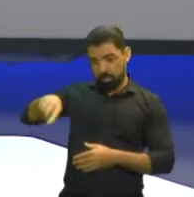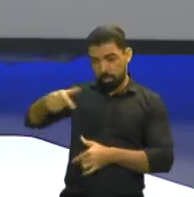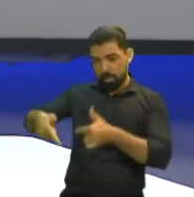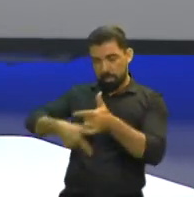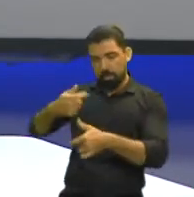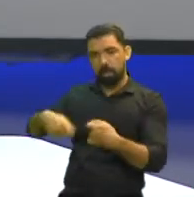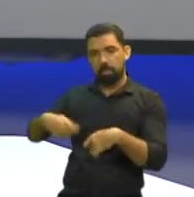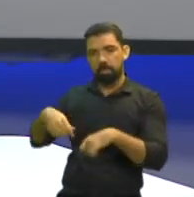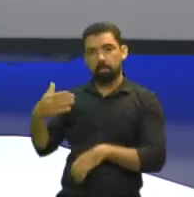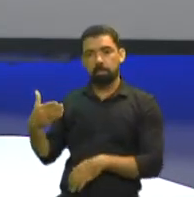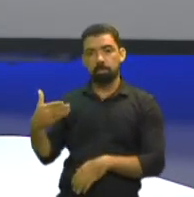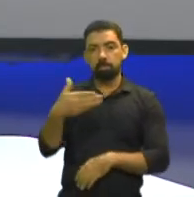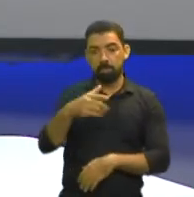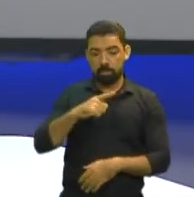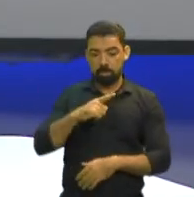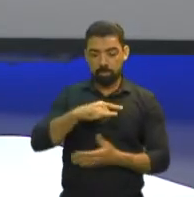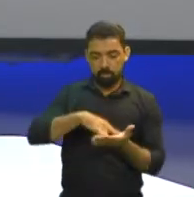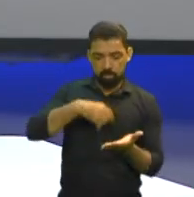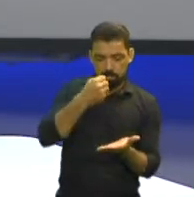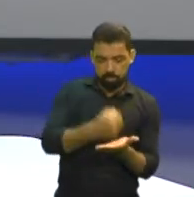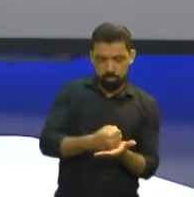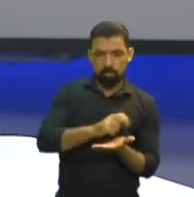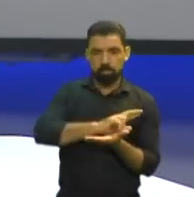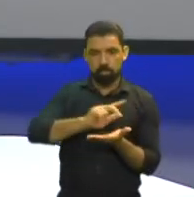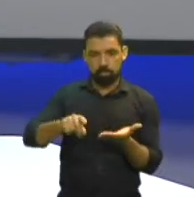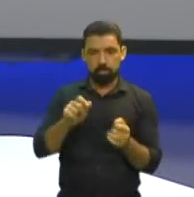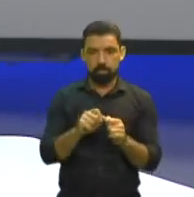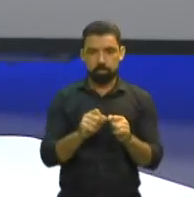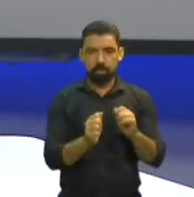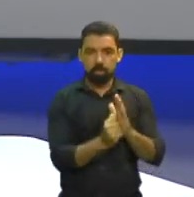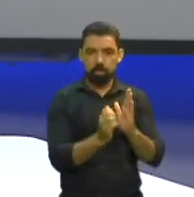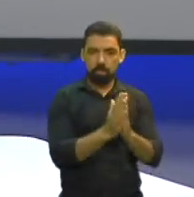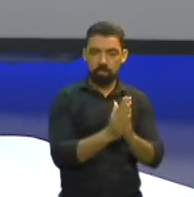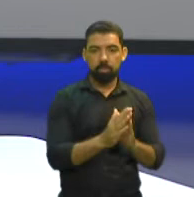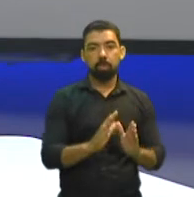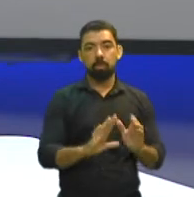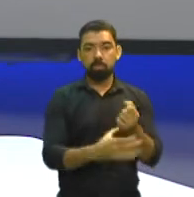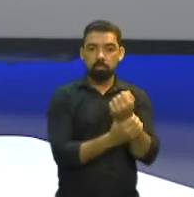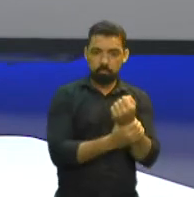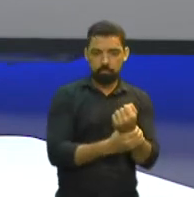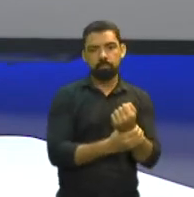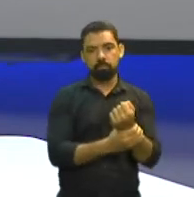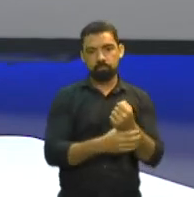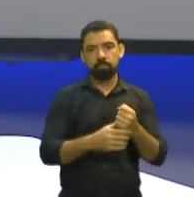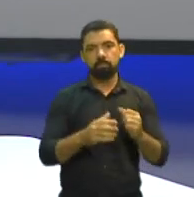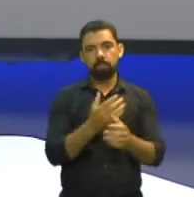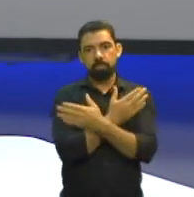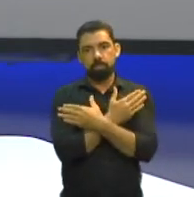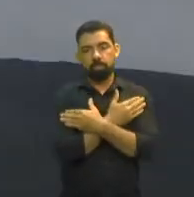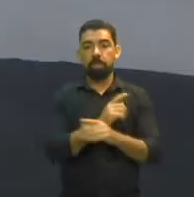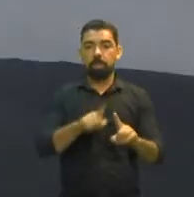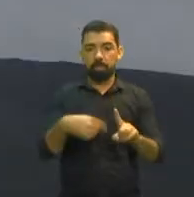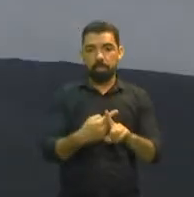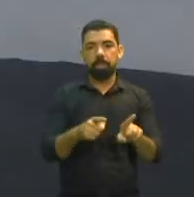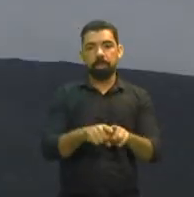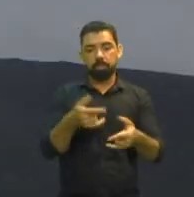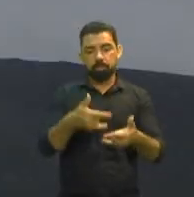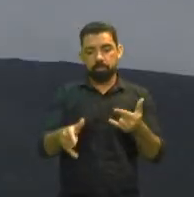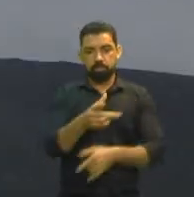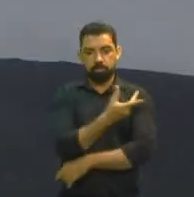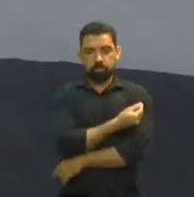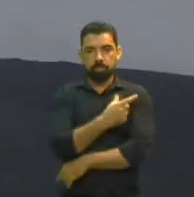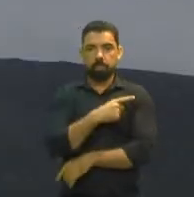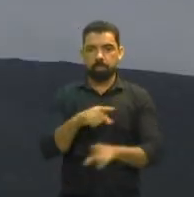comparecer portando, além dos documentos para o cadastro ou seguro-desemprego, o passaporte de vacinação. A Lei do